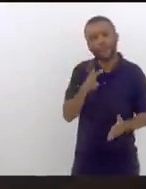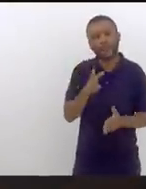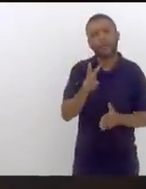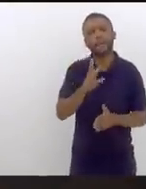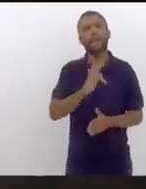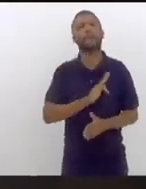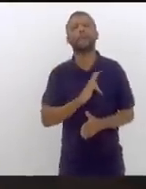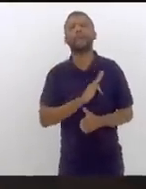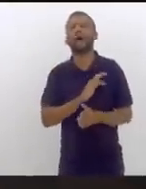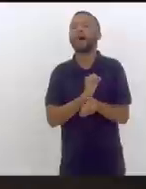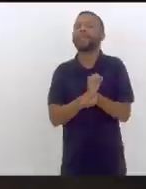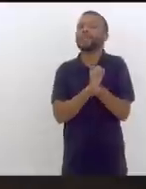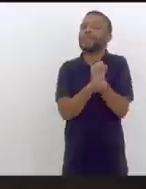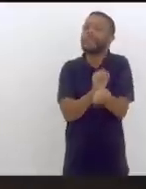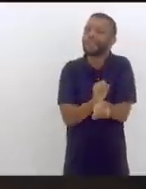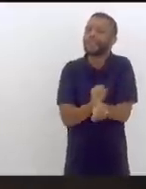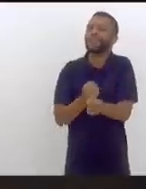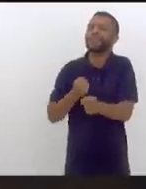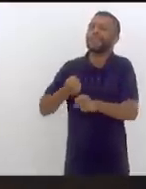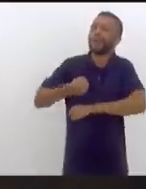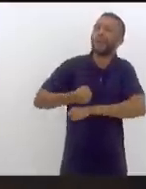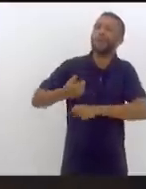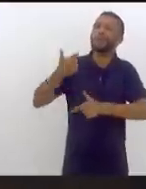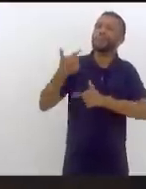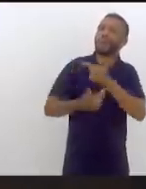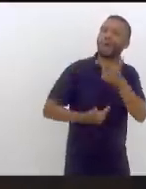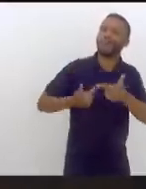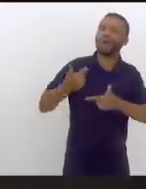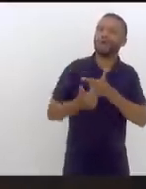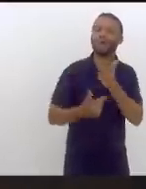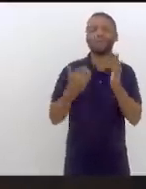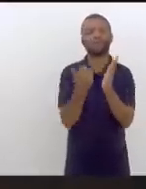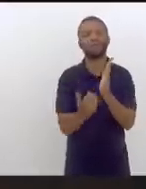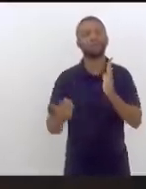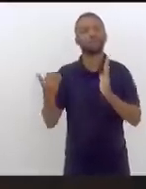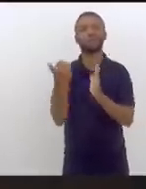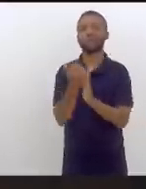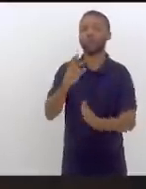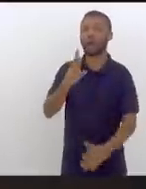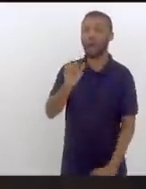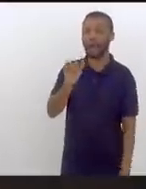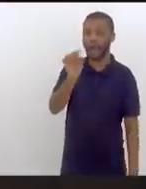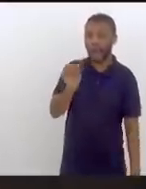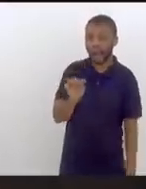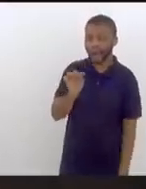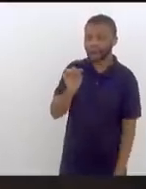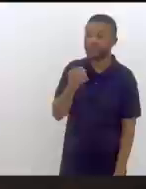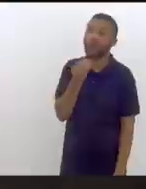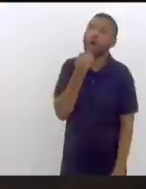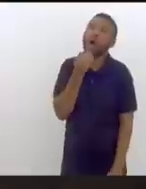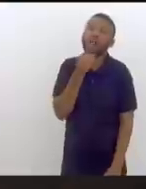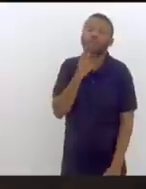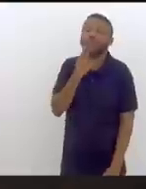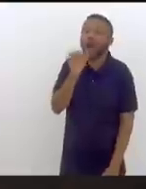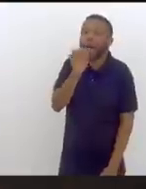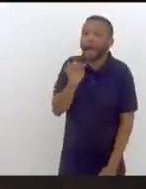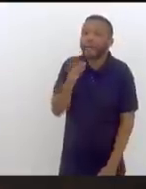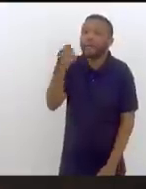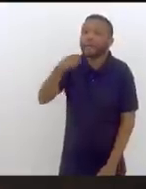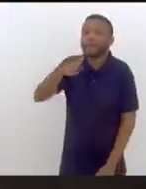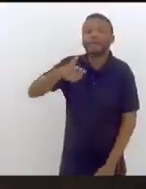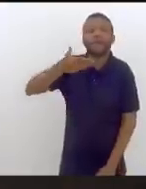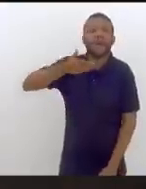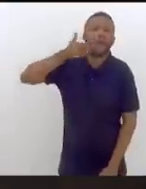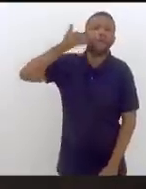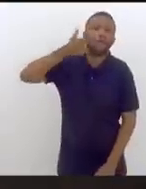escravo trabalhando fazendo raios Lógico eu não tô dizendo que o Rais é ruim só que o rádio precisa ser